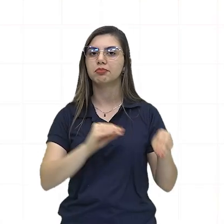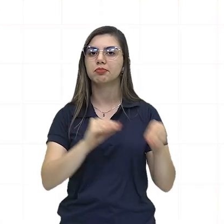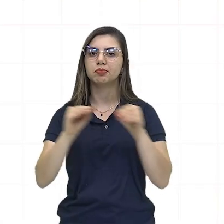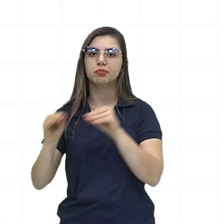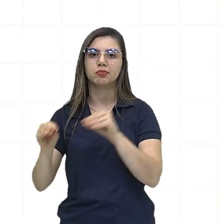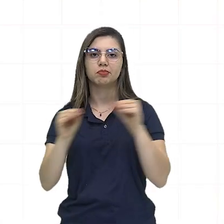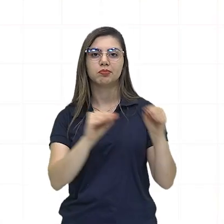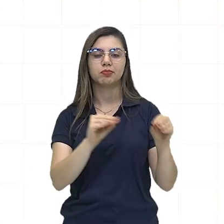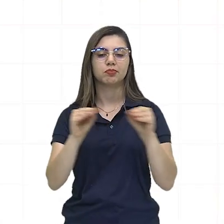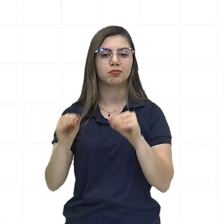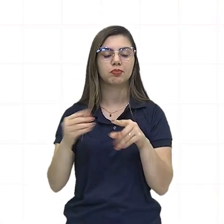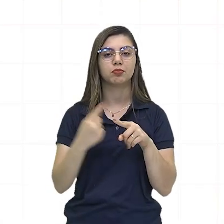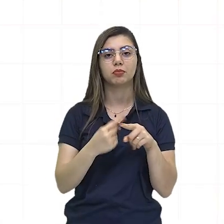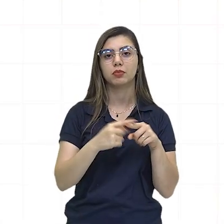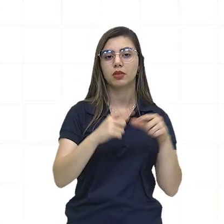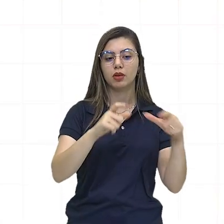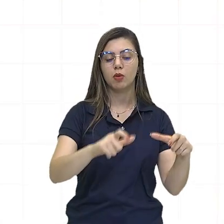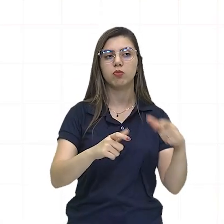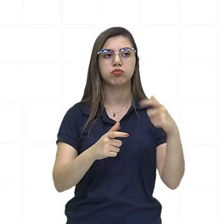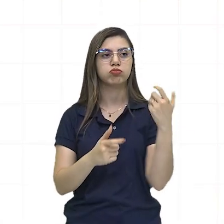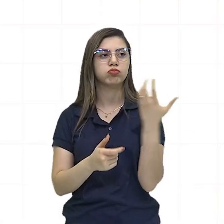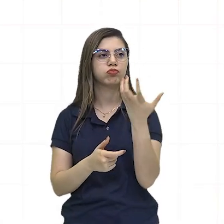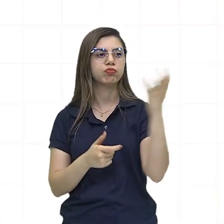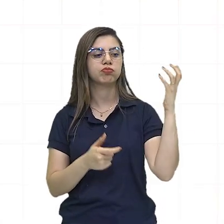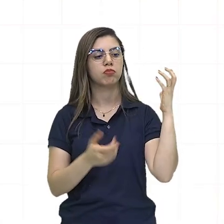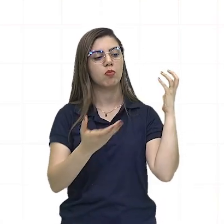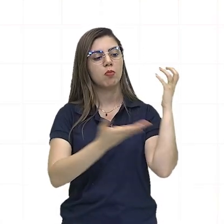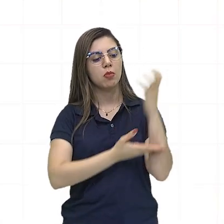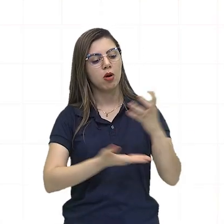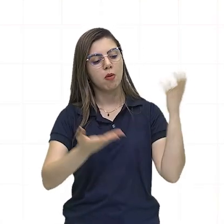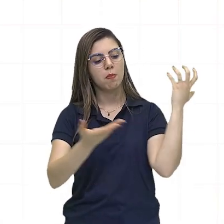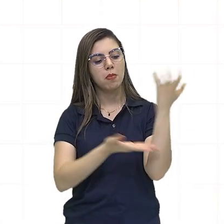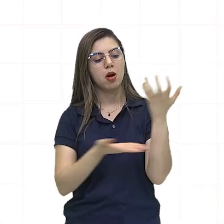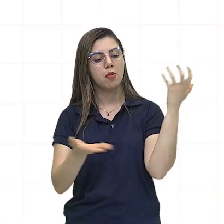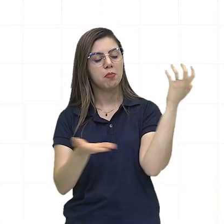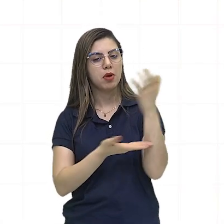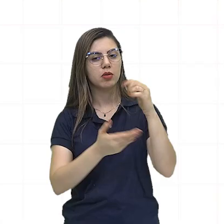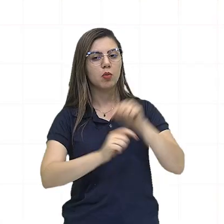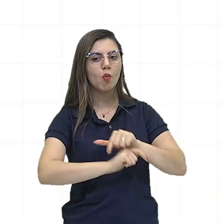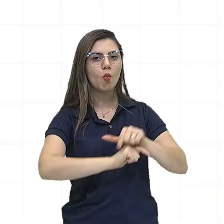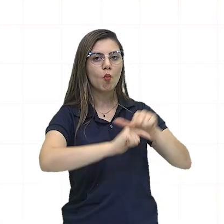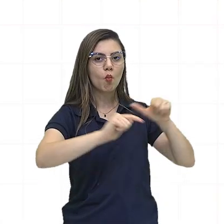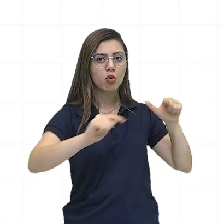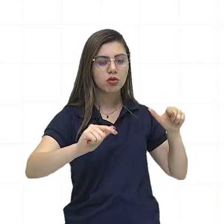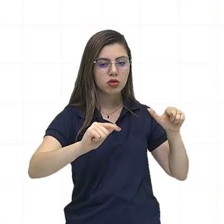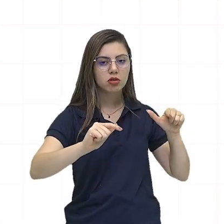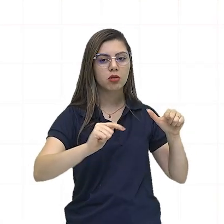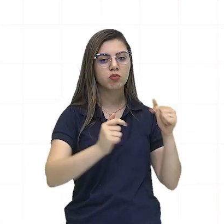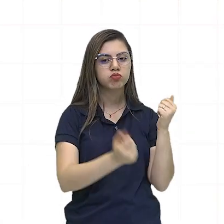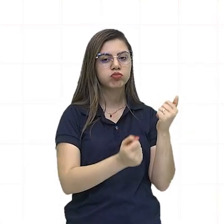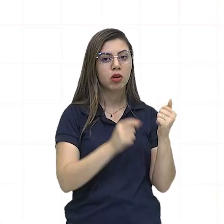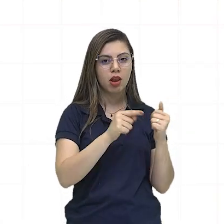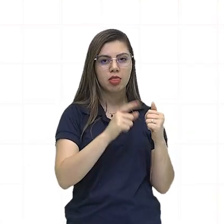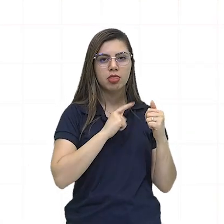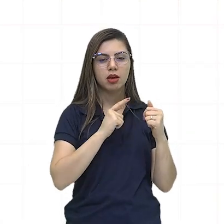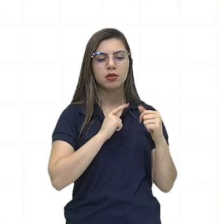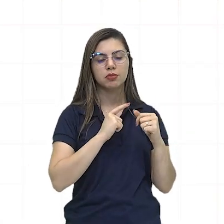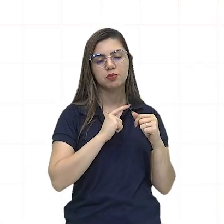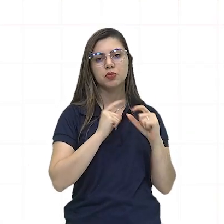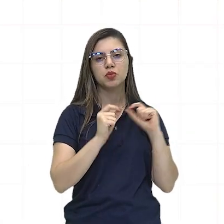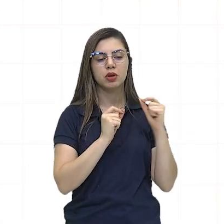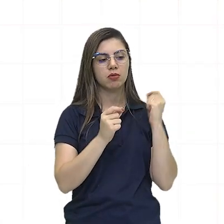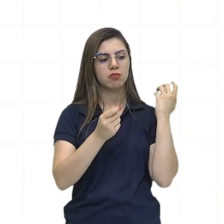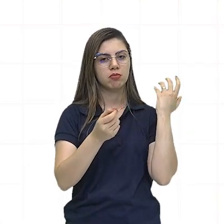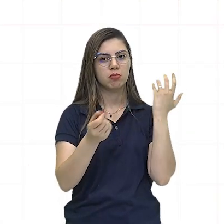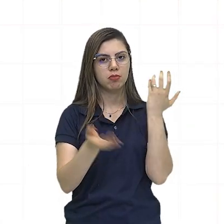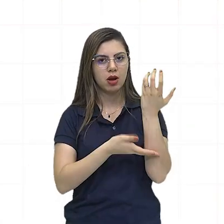a derrubada da floresta, né? O agricultor ele vai derrubar a floresta, depois ele vai queimar aqueles restos de